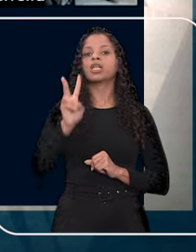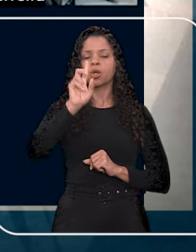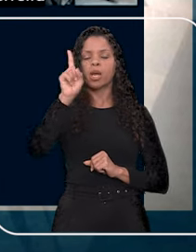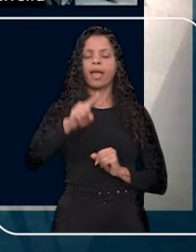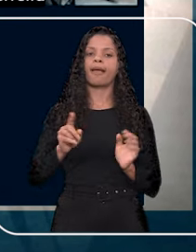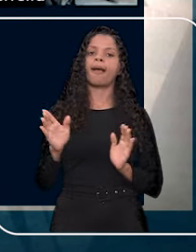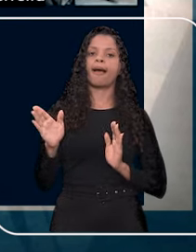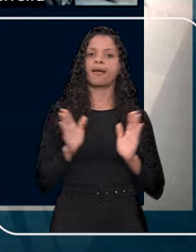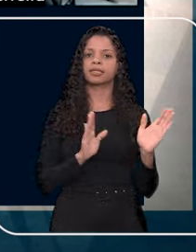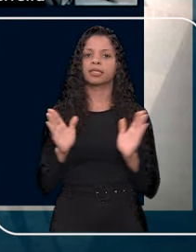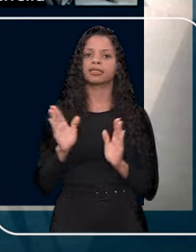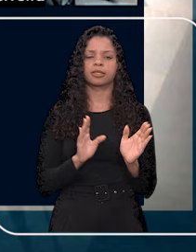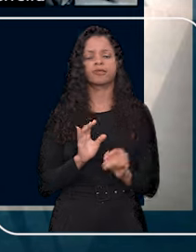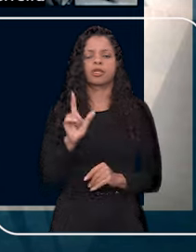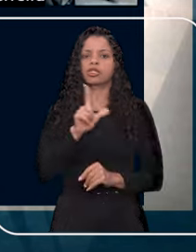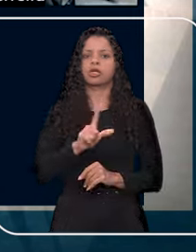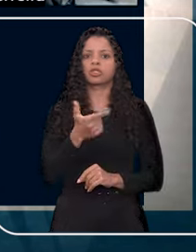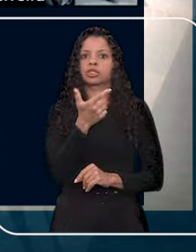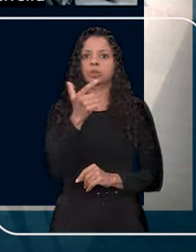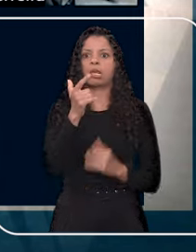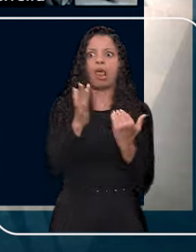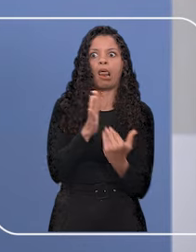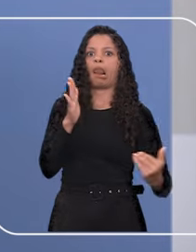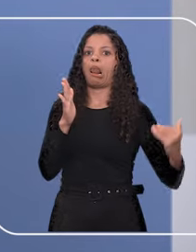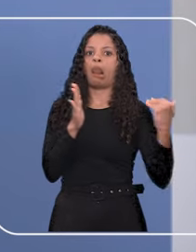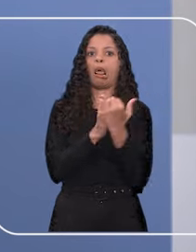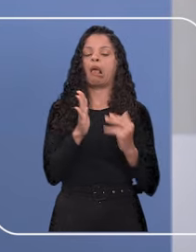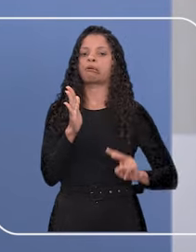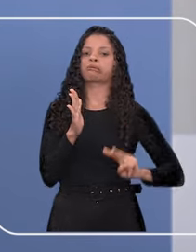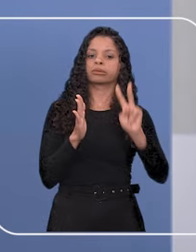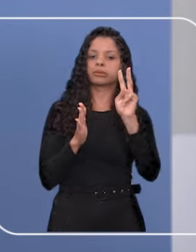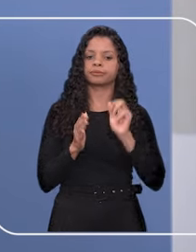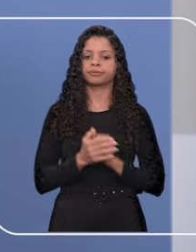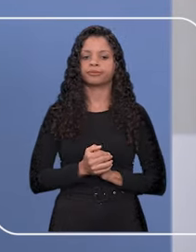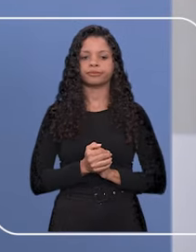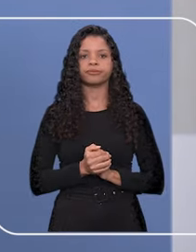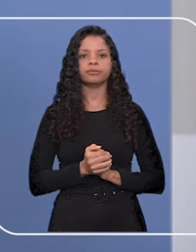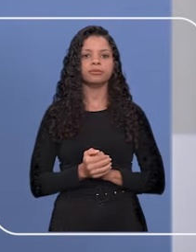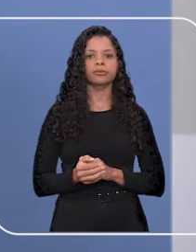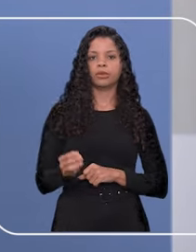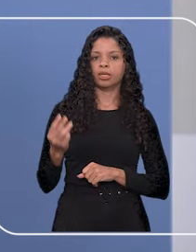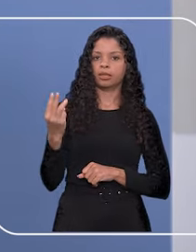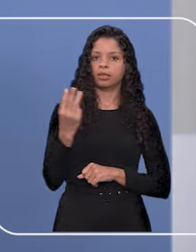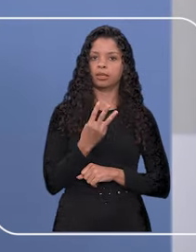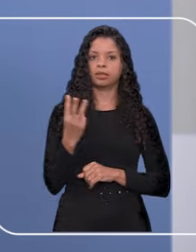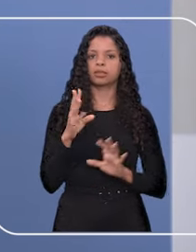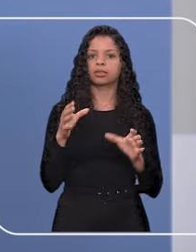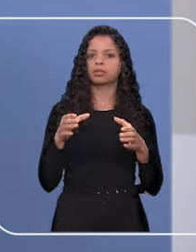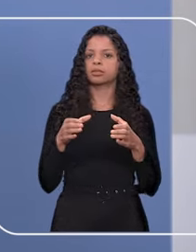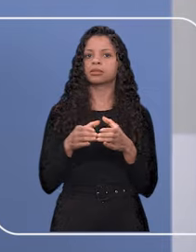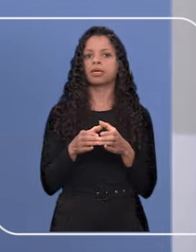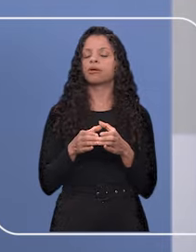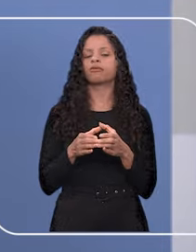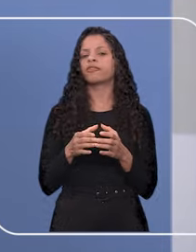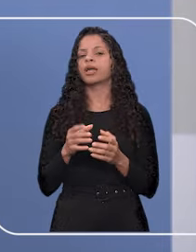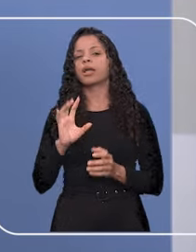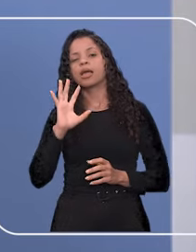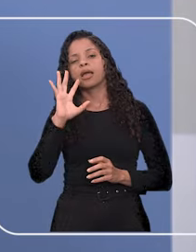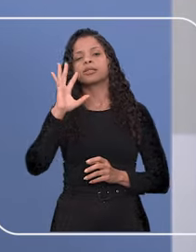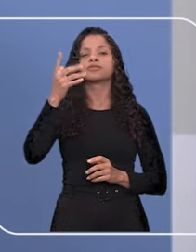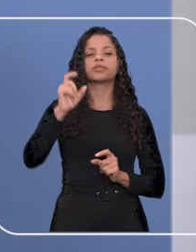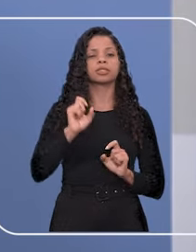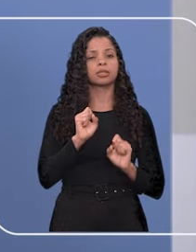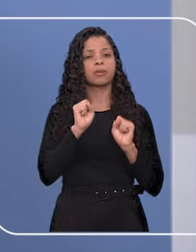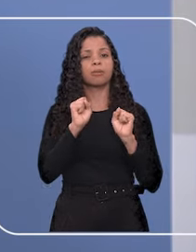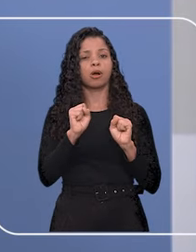é acessível e Claro não há abusividade em repetitivo a terceira sessão vai definir se pode ser fixado o